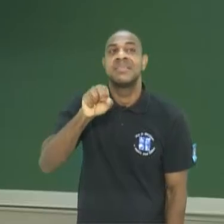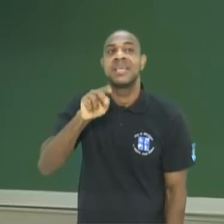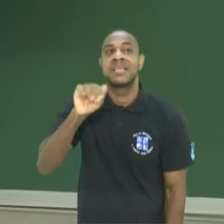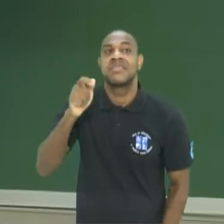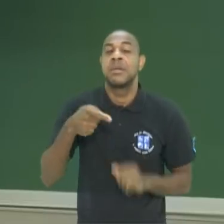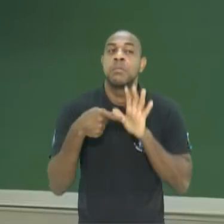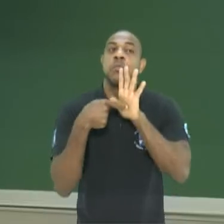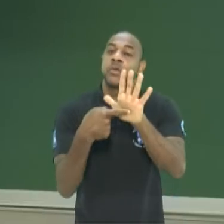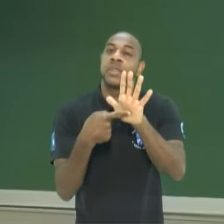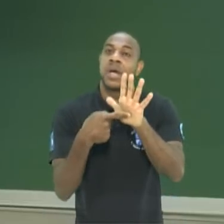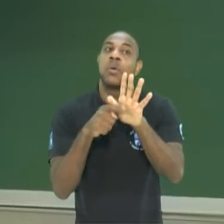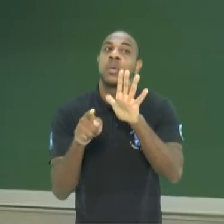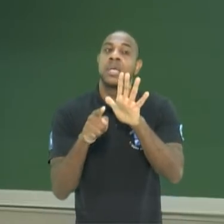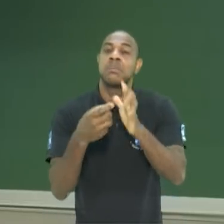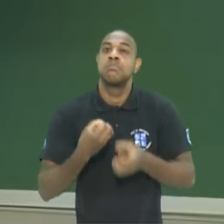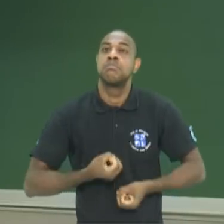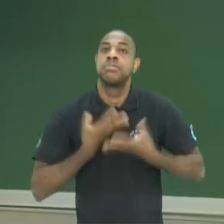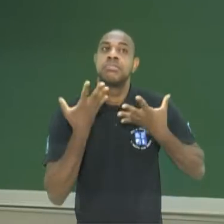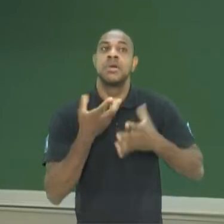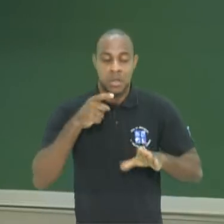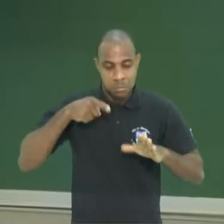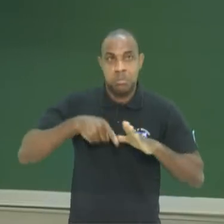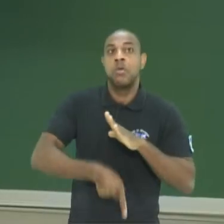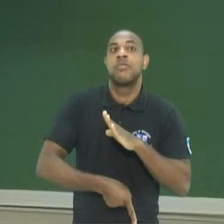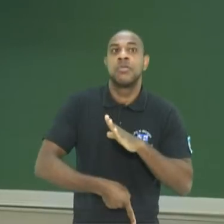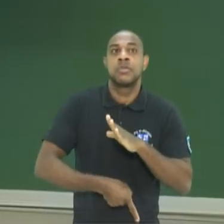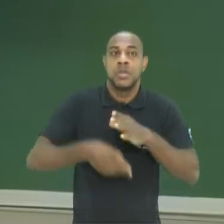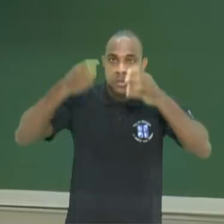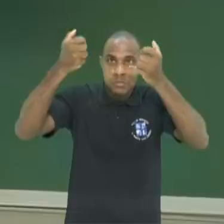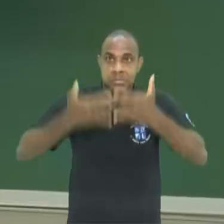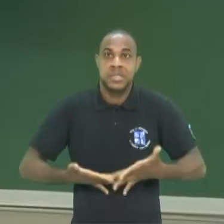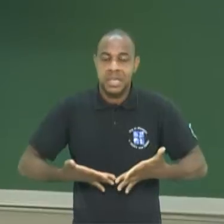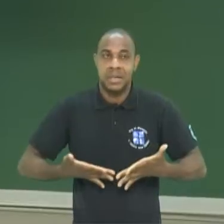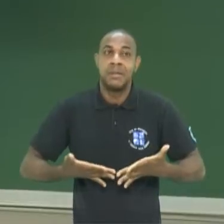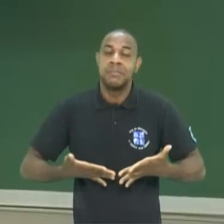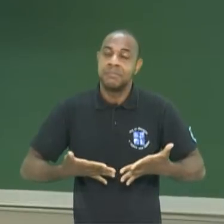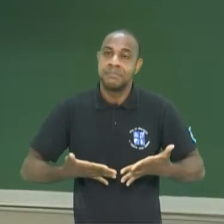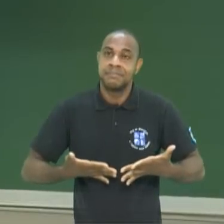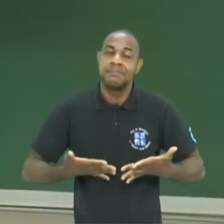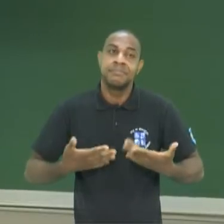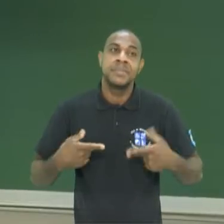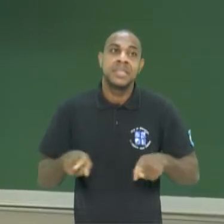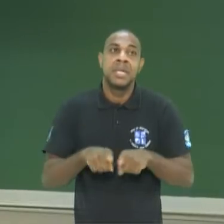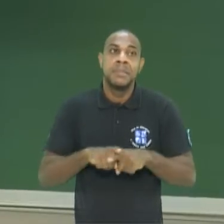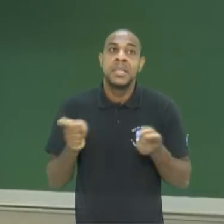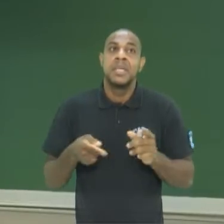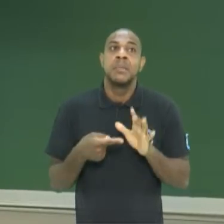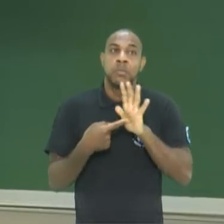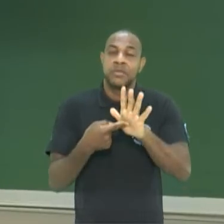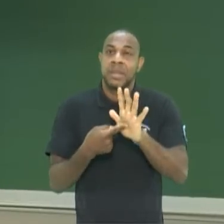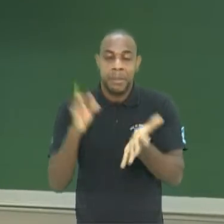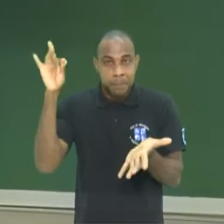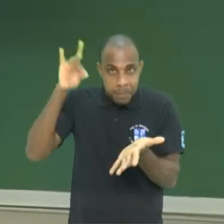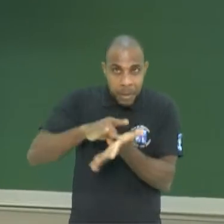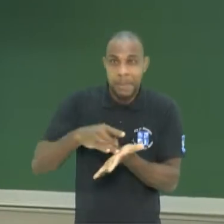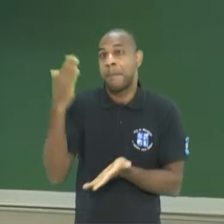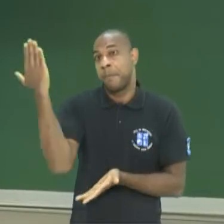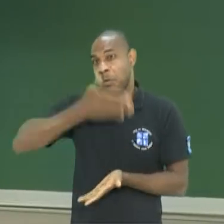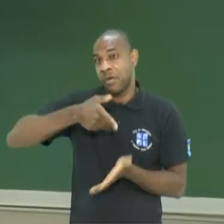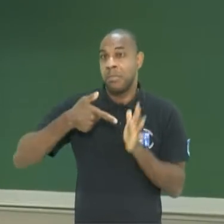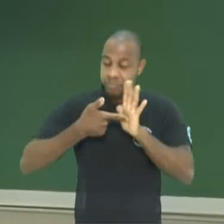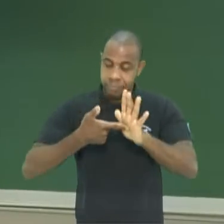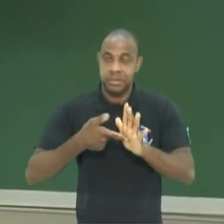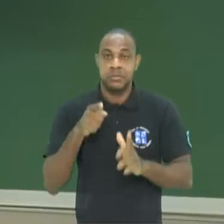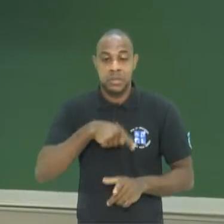um assunto de forma mais profunda e vou ter também que apresentar esses fatos, né, para comprovar ali aquilo